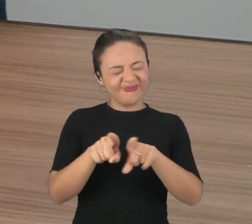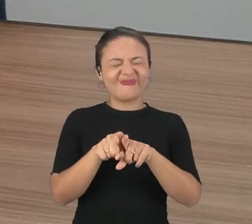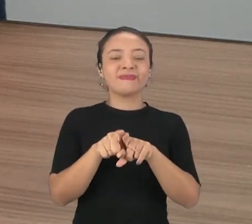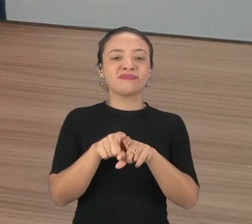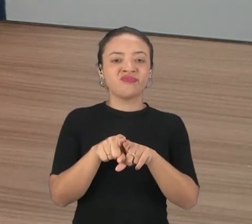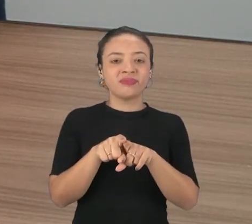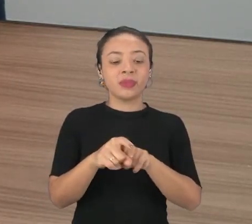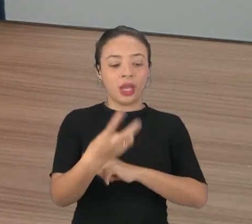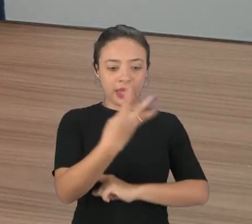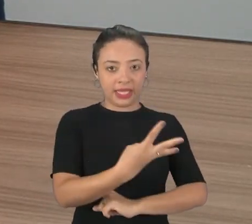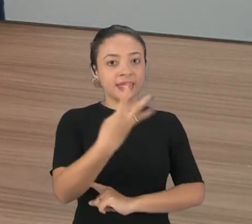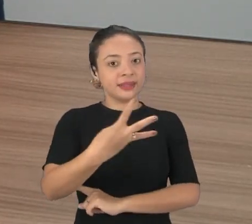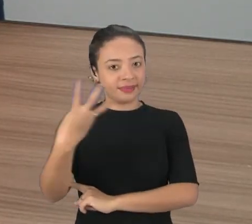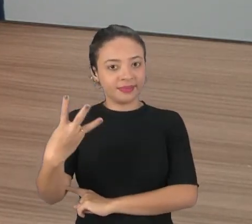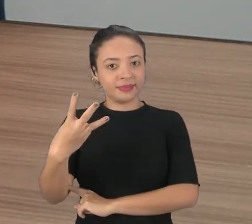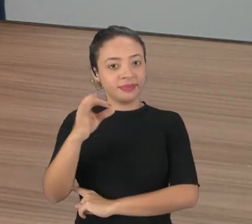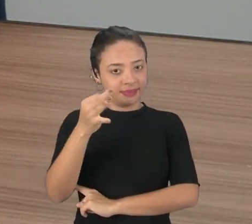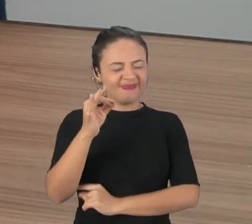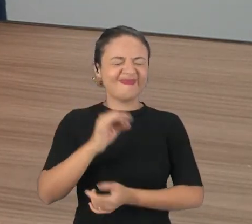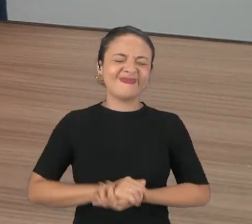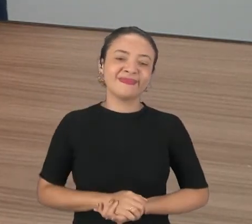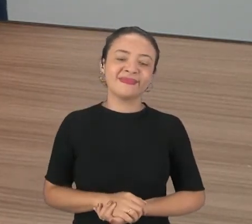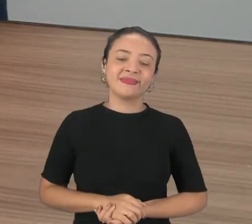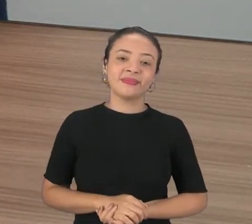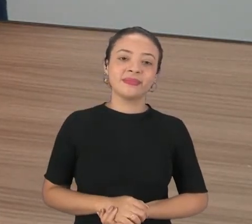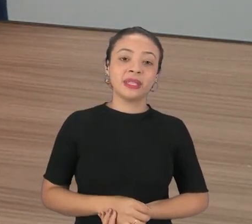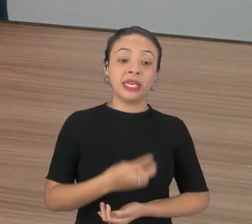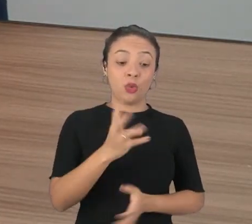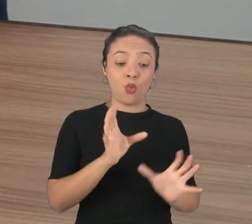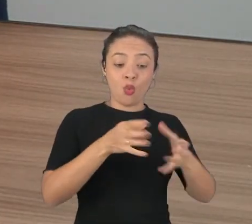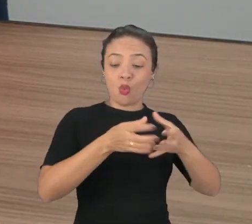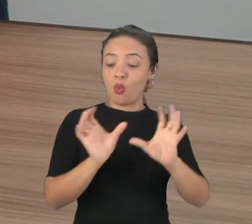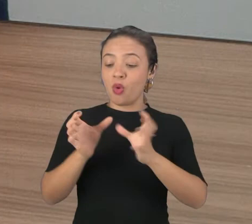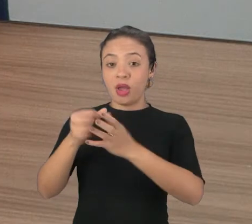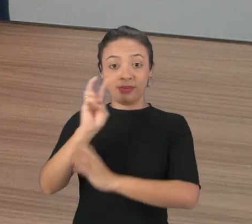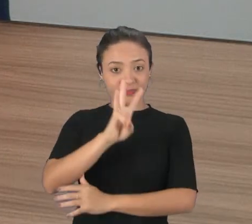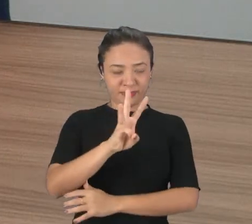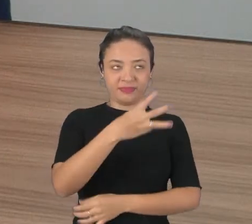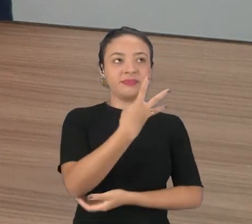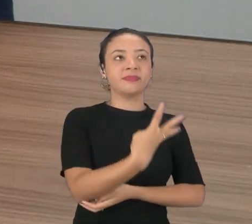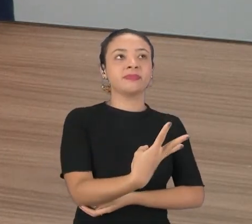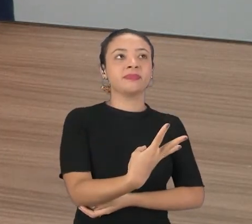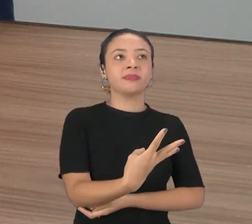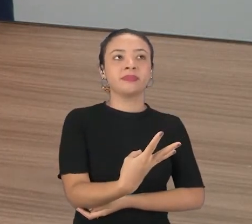realizar a contagem de três em três certo juntando três grupos